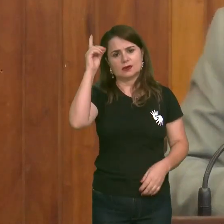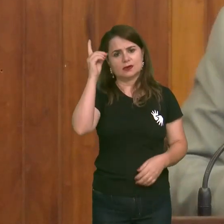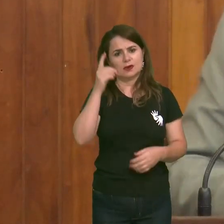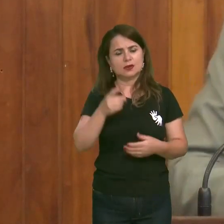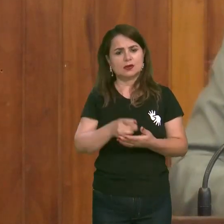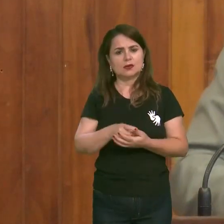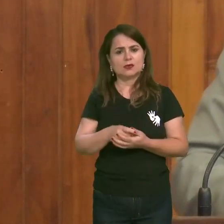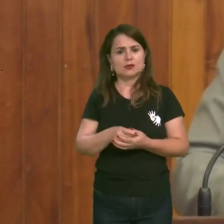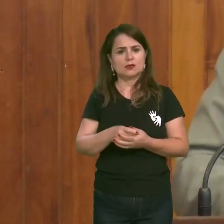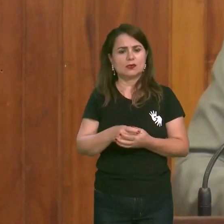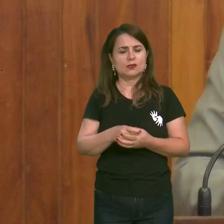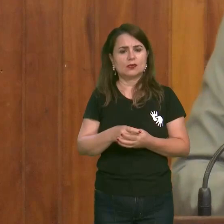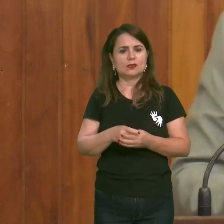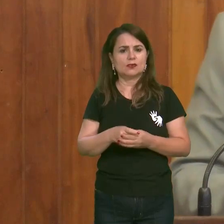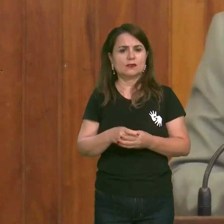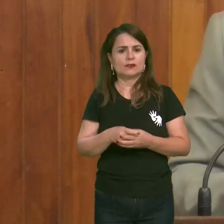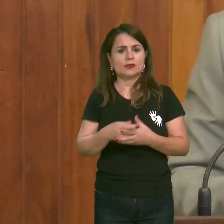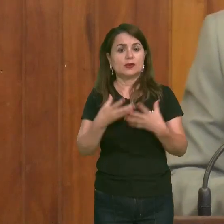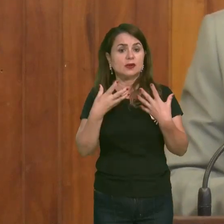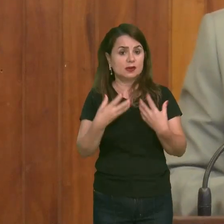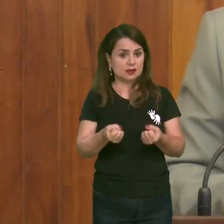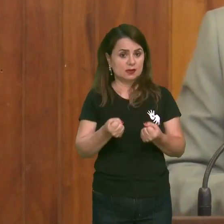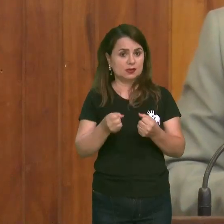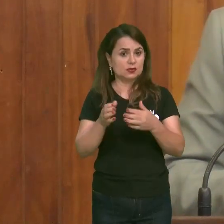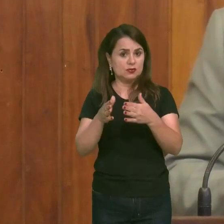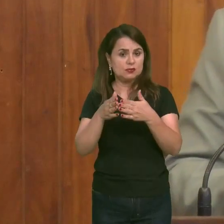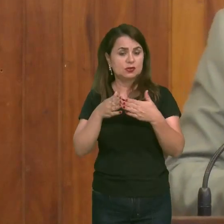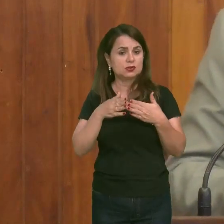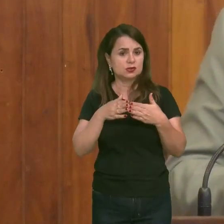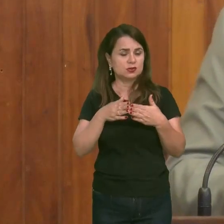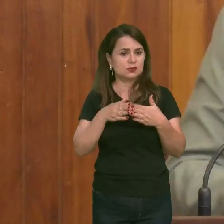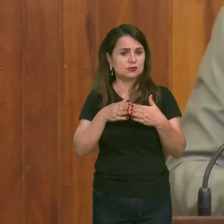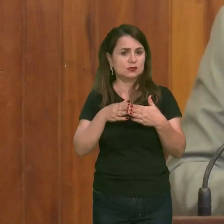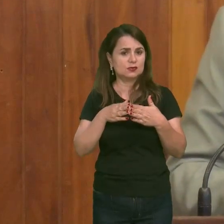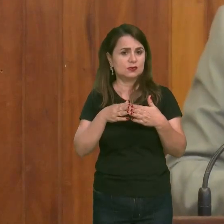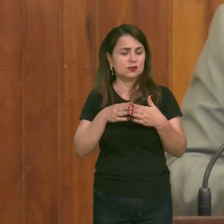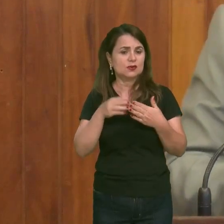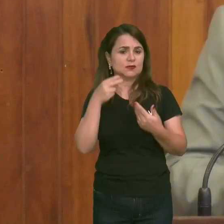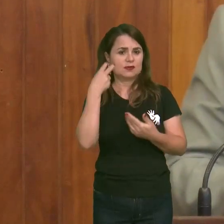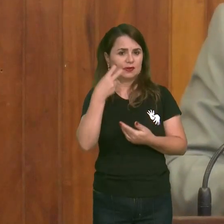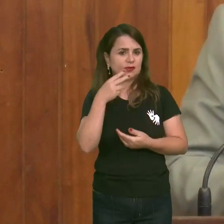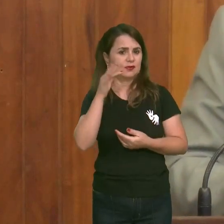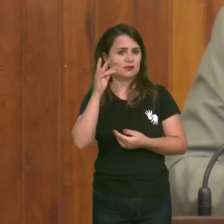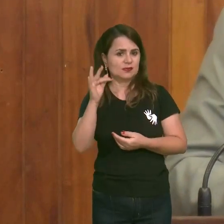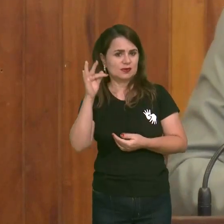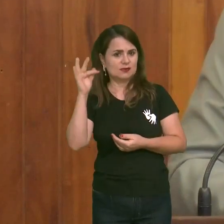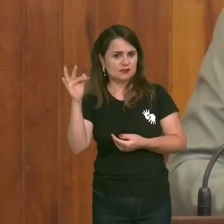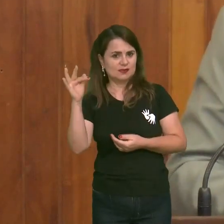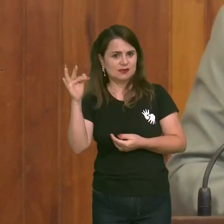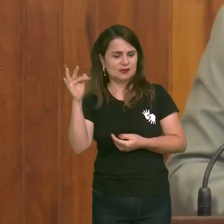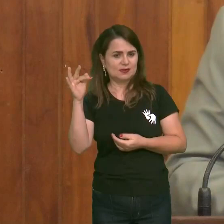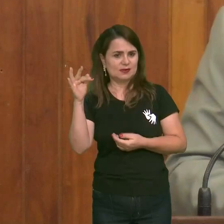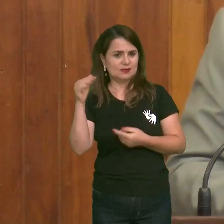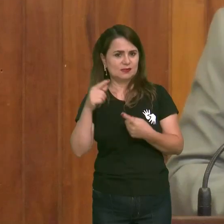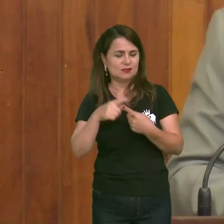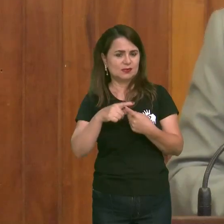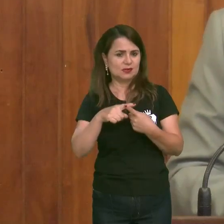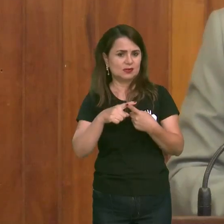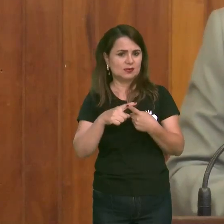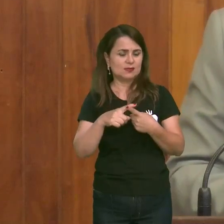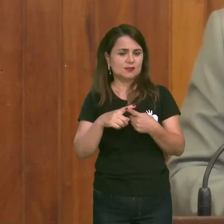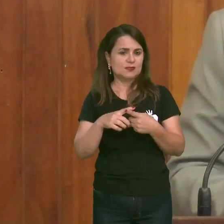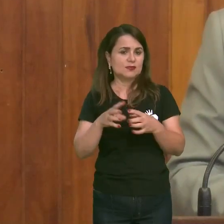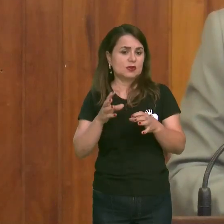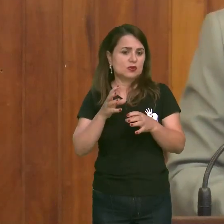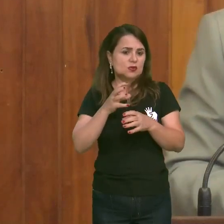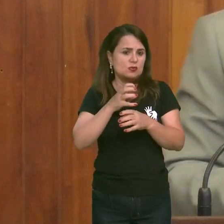do vereador fefne vamos deixar registrado aqui ele foi privilegiado no orçamento Vereador Eduardo de